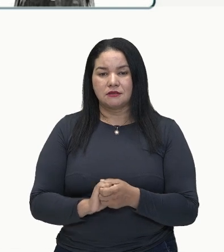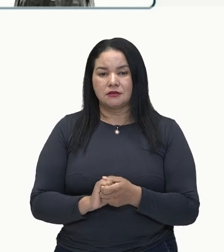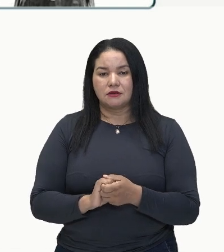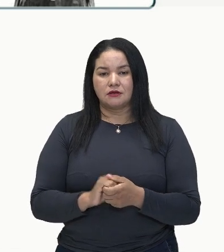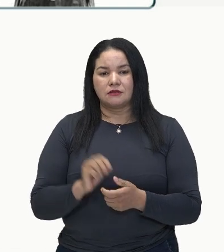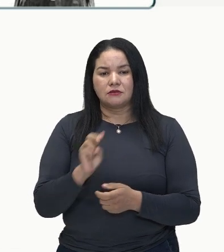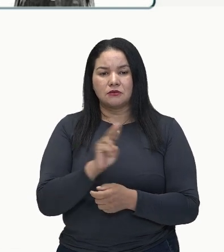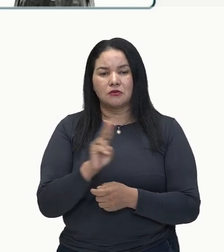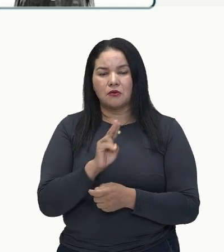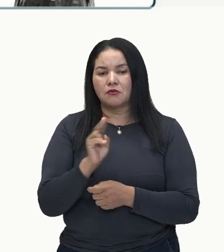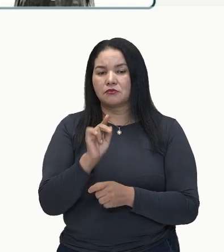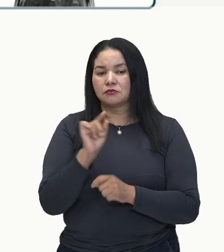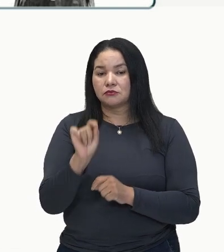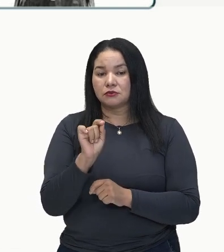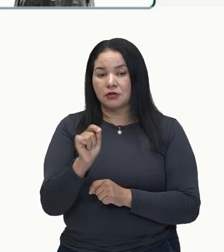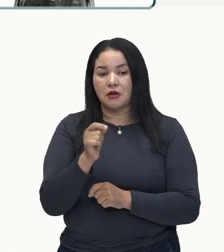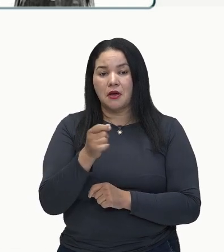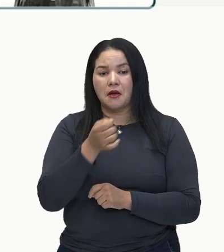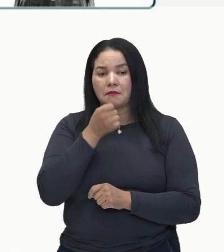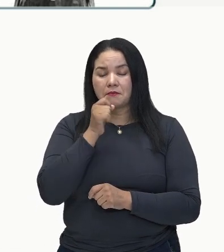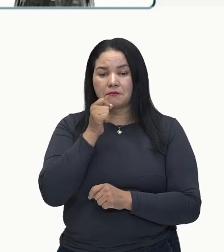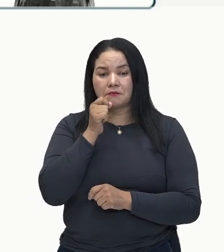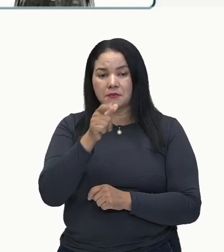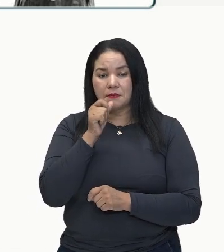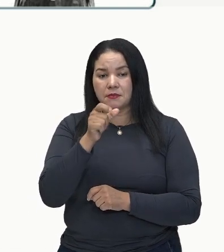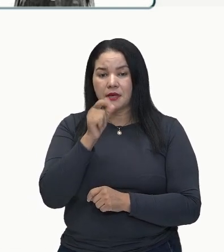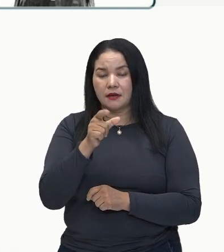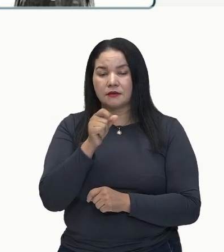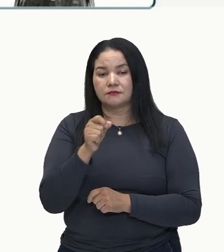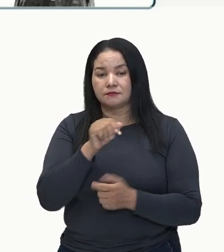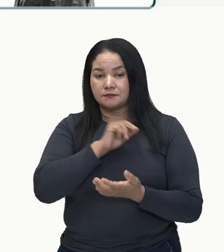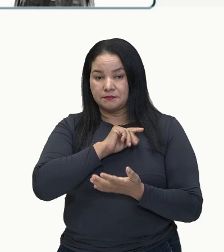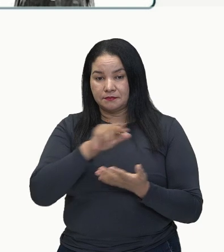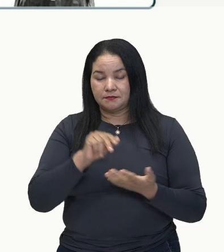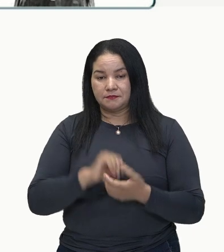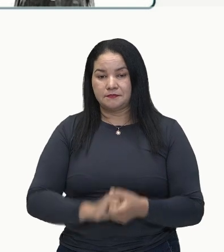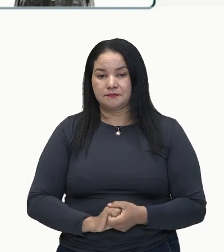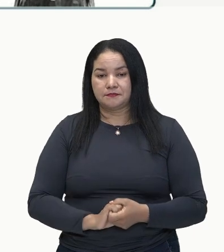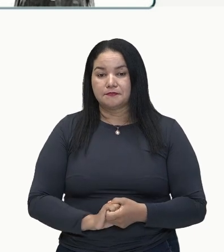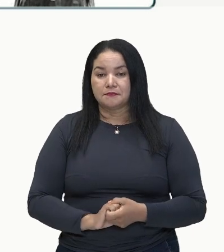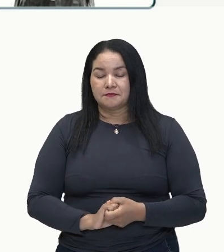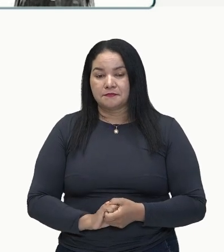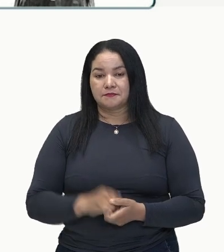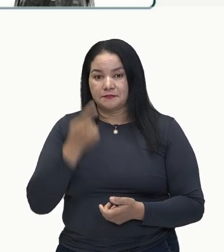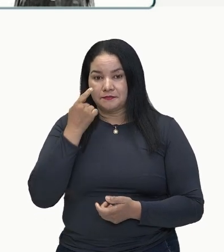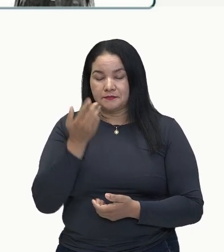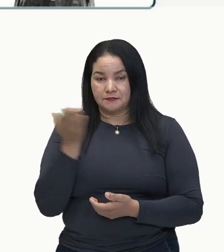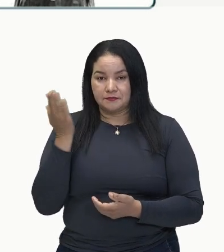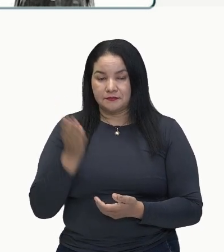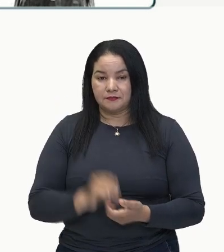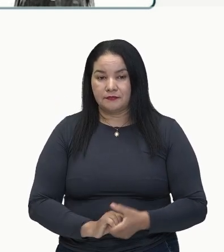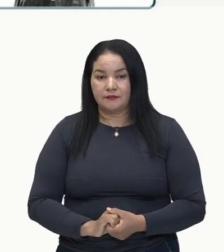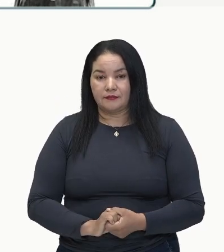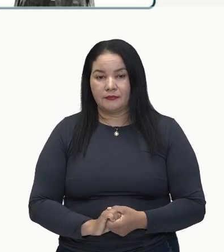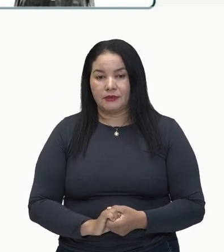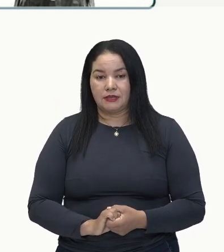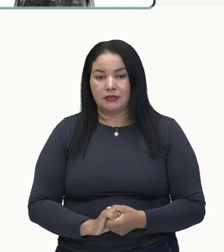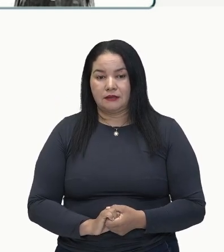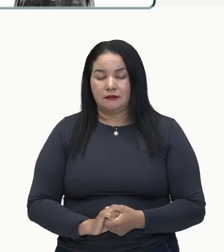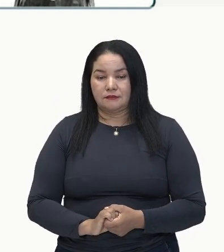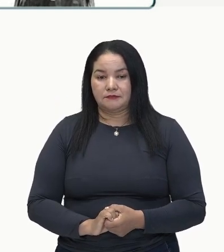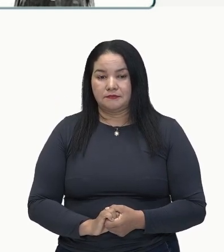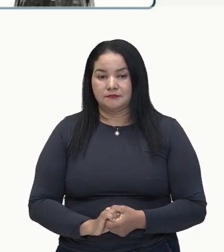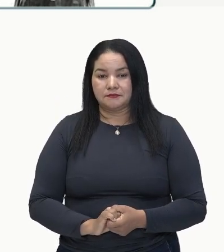informações a respeito do cinema dos irmãos Coen. Também trabalham comédia, ó, escrachada. Aí ele cita alguns dos filmes dele